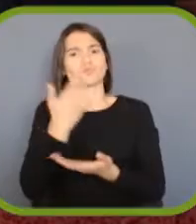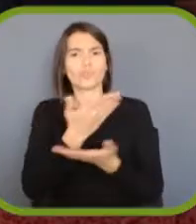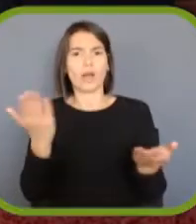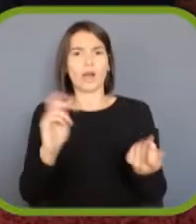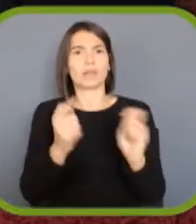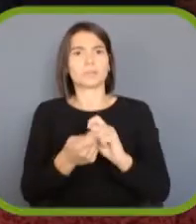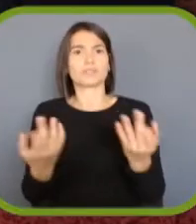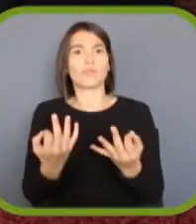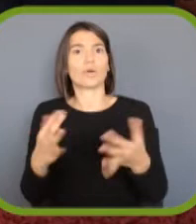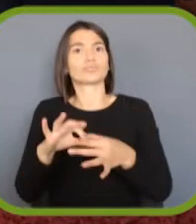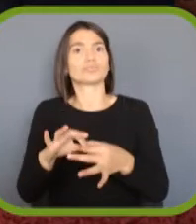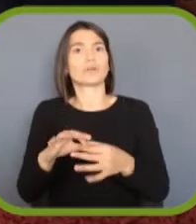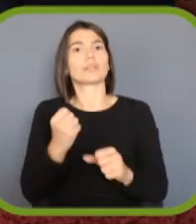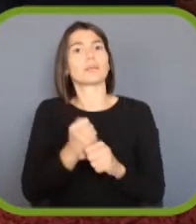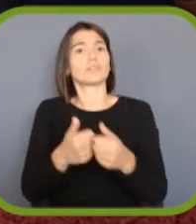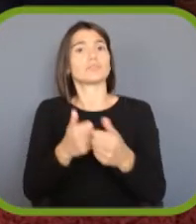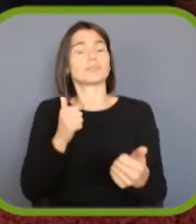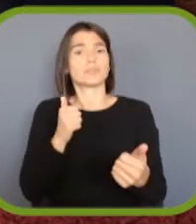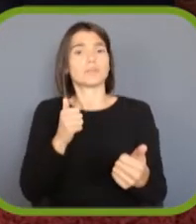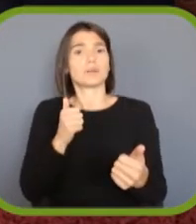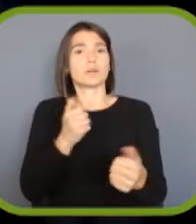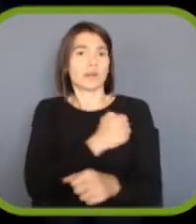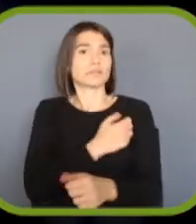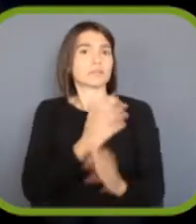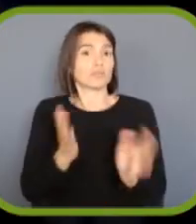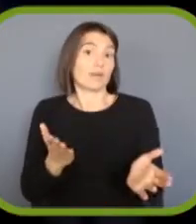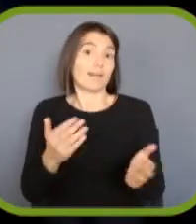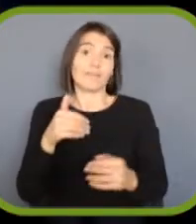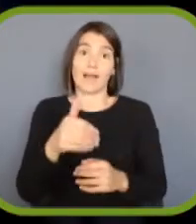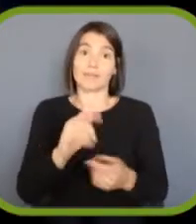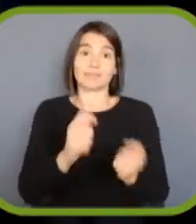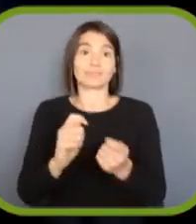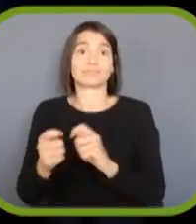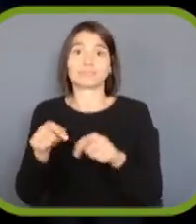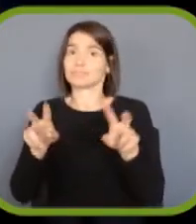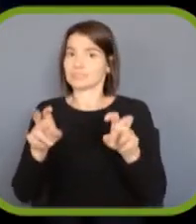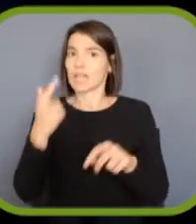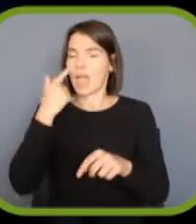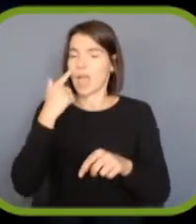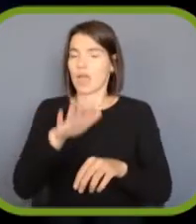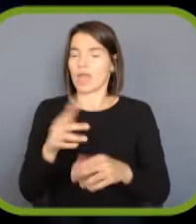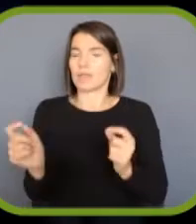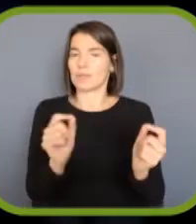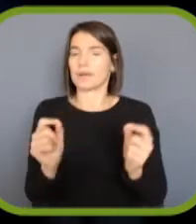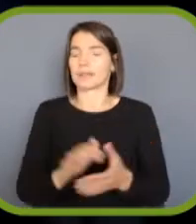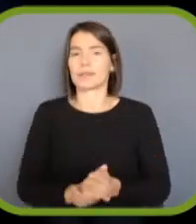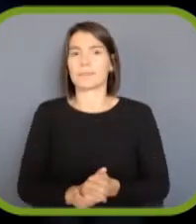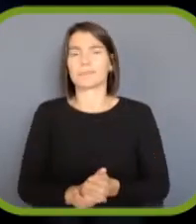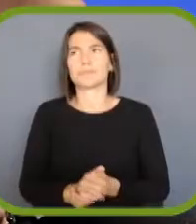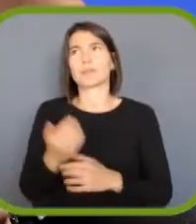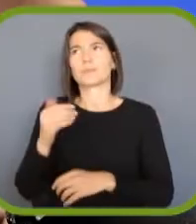aliás já sofreu uma adaptação relativamente ao teletrabalho. Portanto, tudo isto vai efetivamente desafiar e por isso este assunto está em